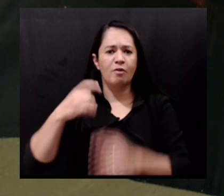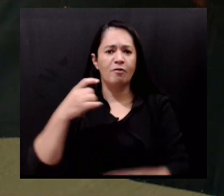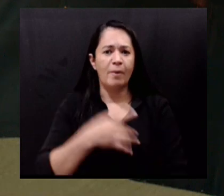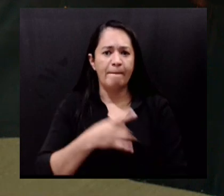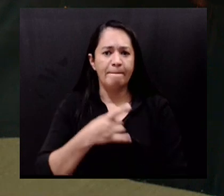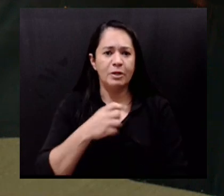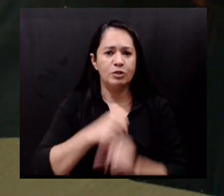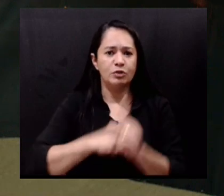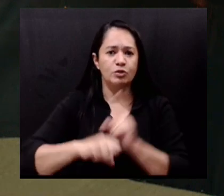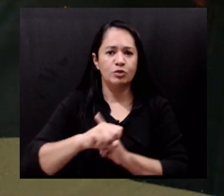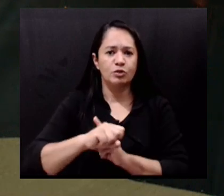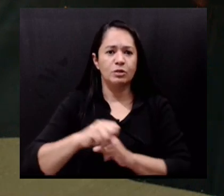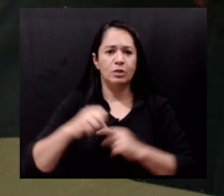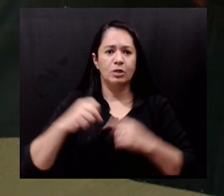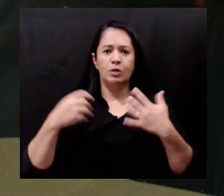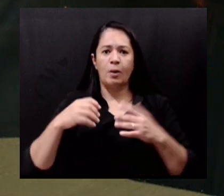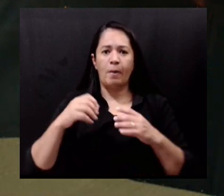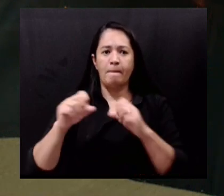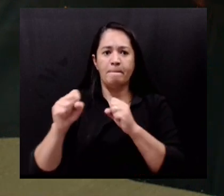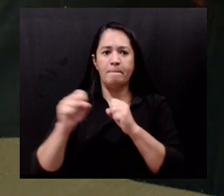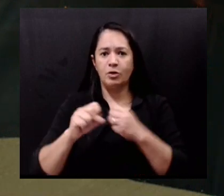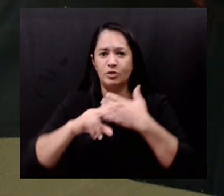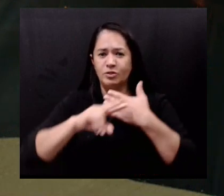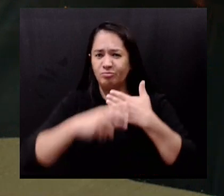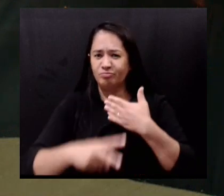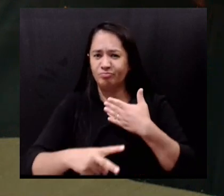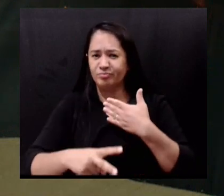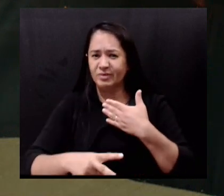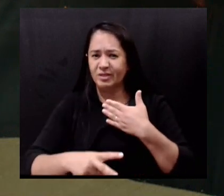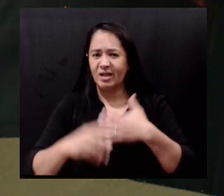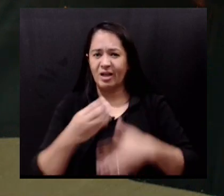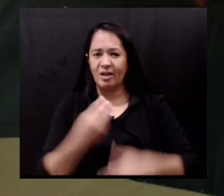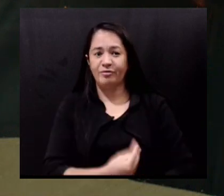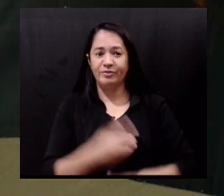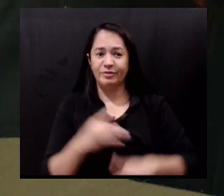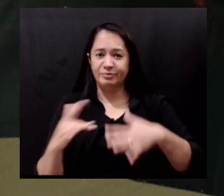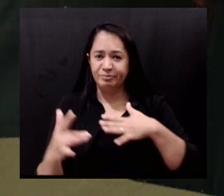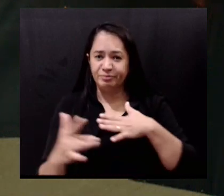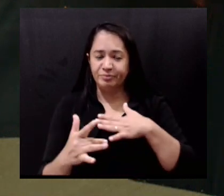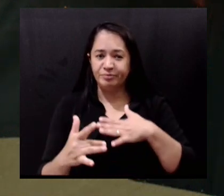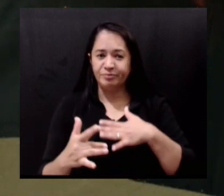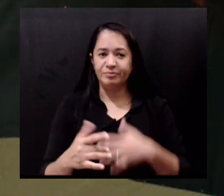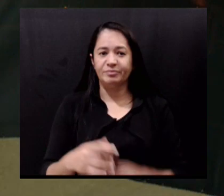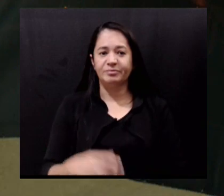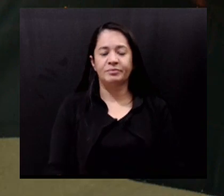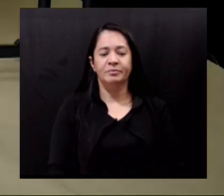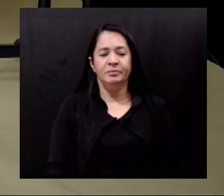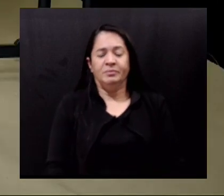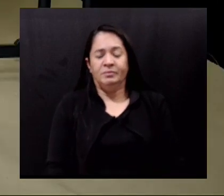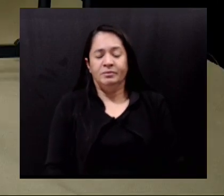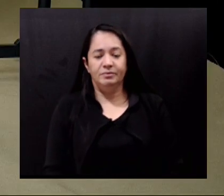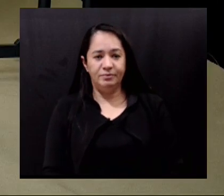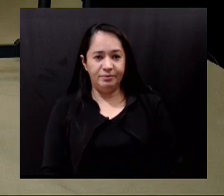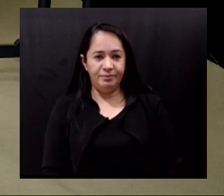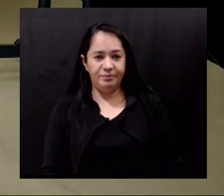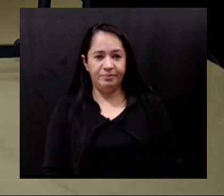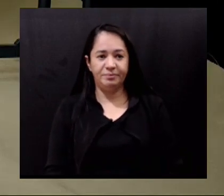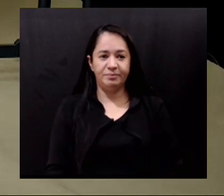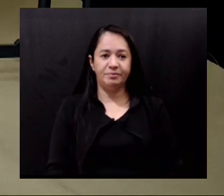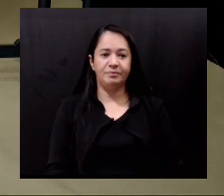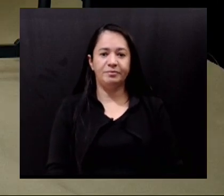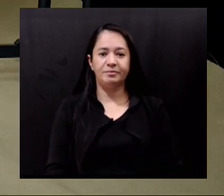vida offline da pessoa? Pergunta para nossa psicóloga Fabiana.